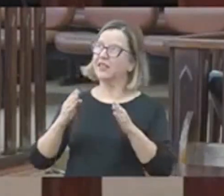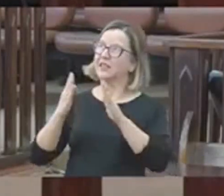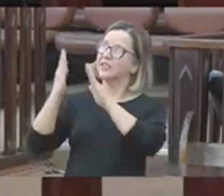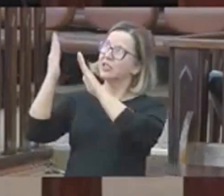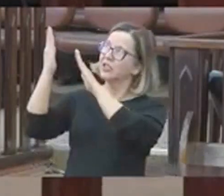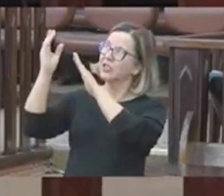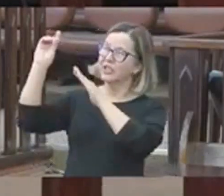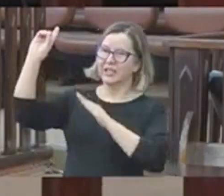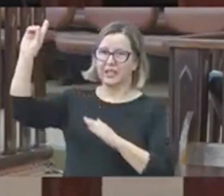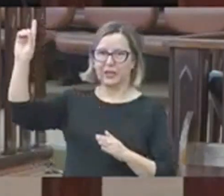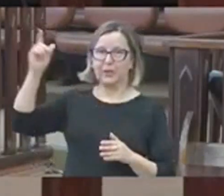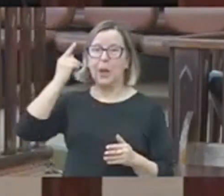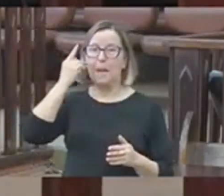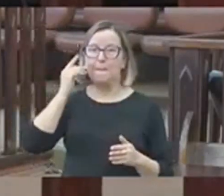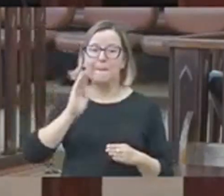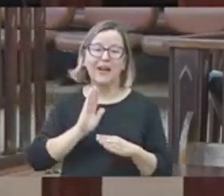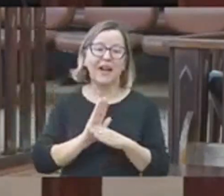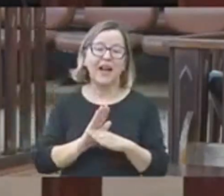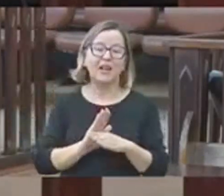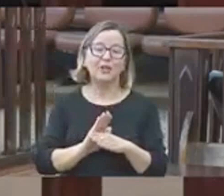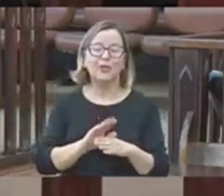marido, para,